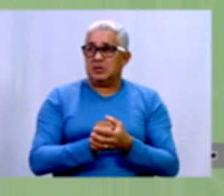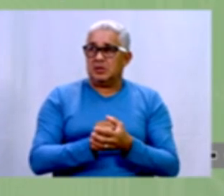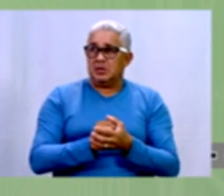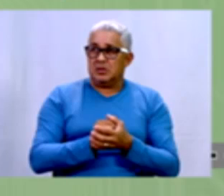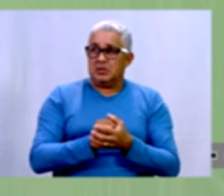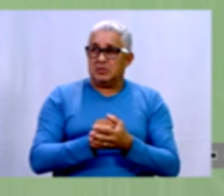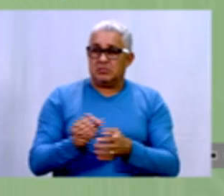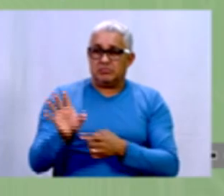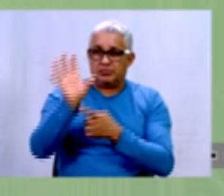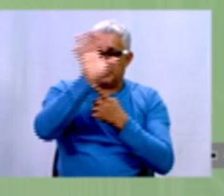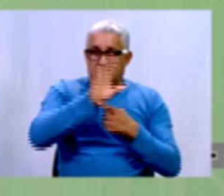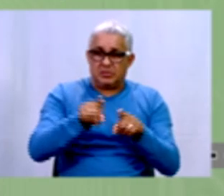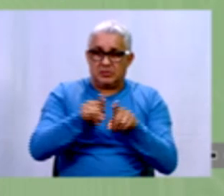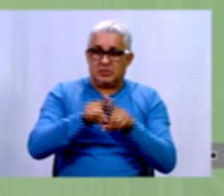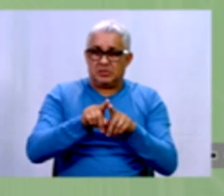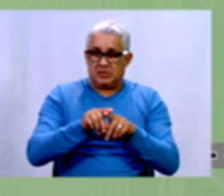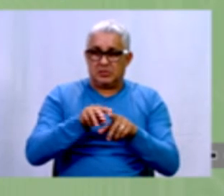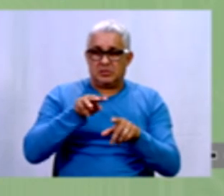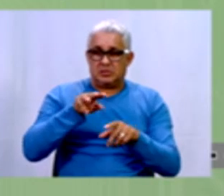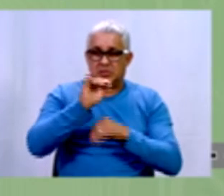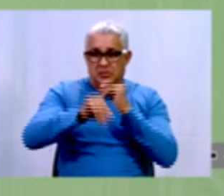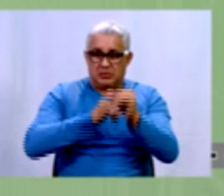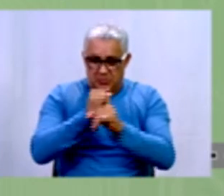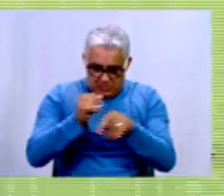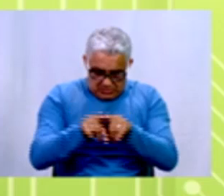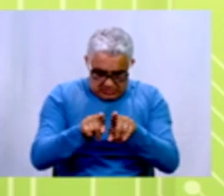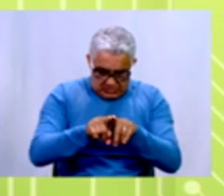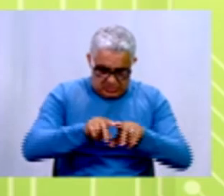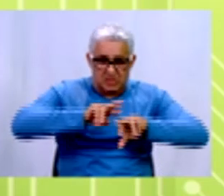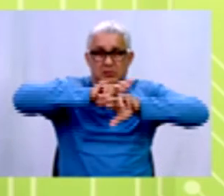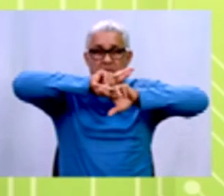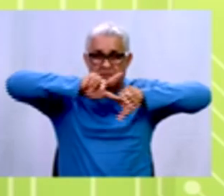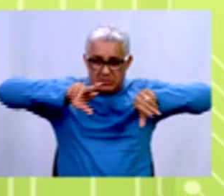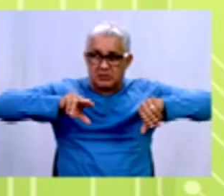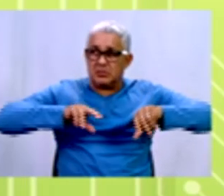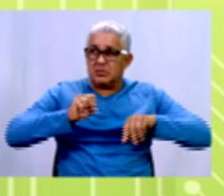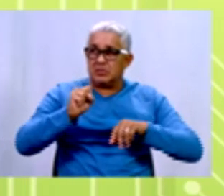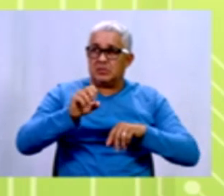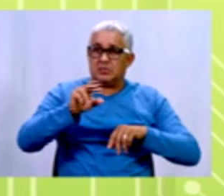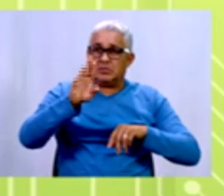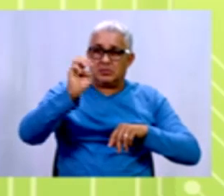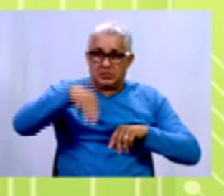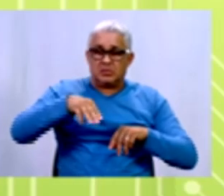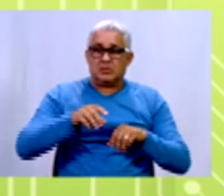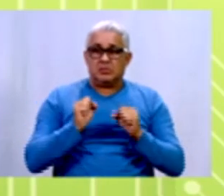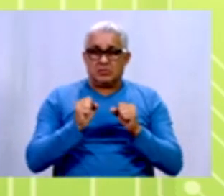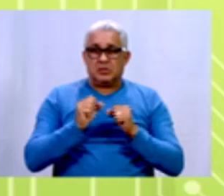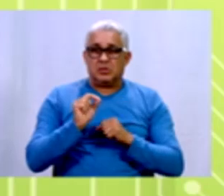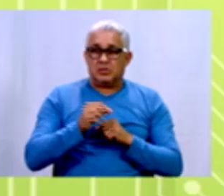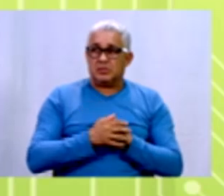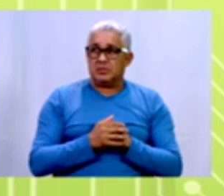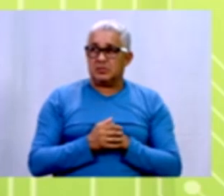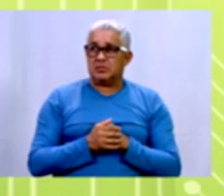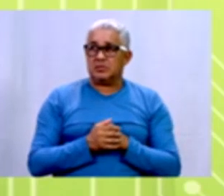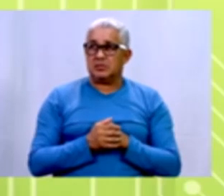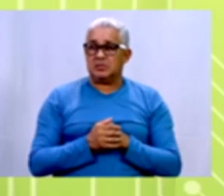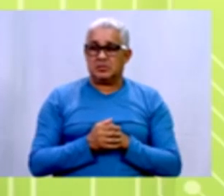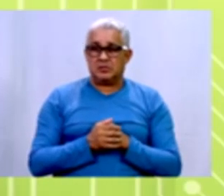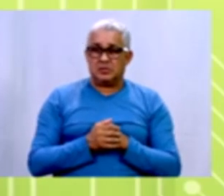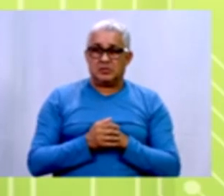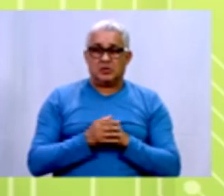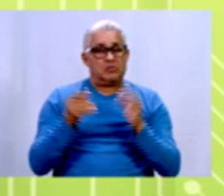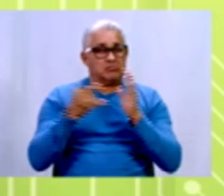satélites, websites e tantos outros. Ou seja, o Scrum ele pode ser adotado para